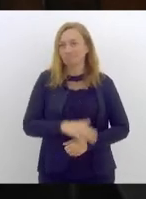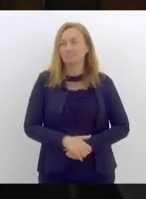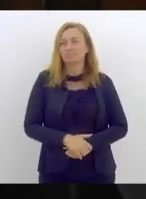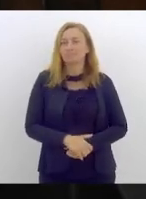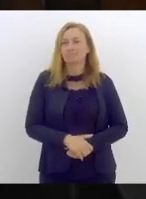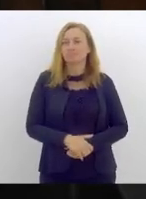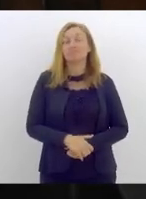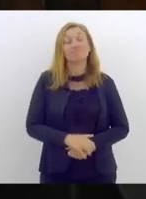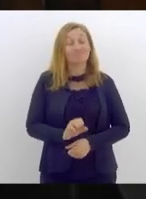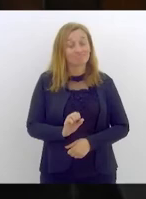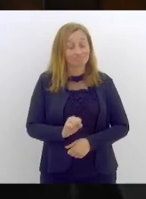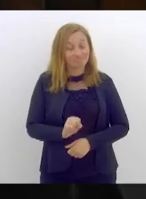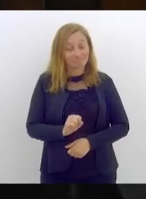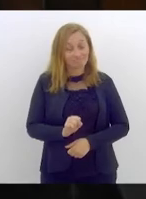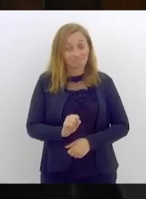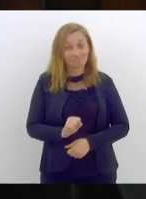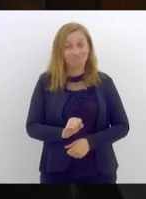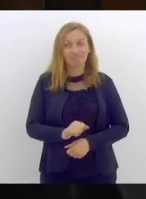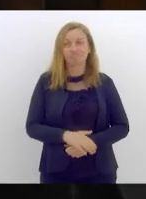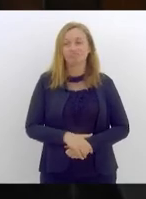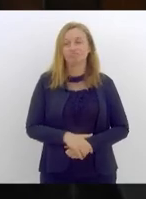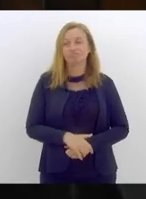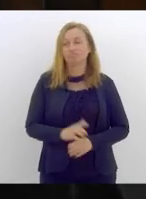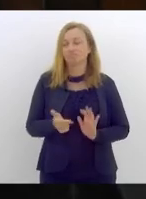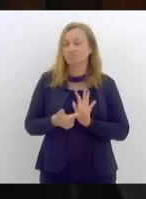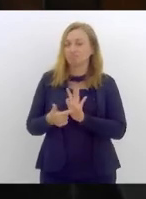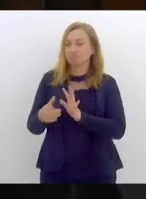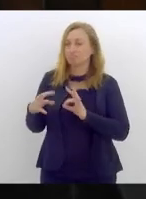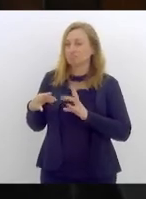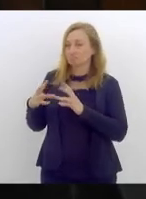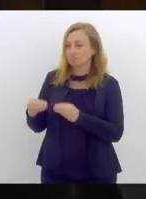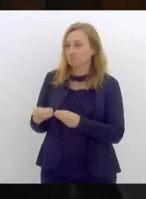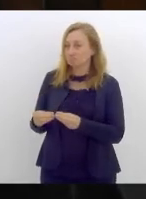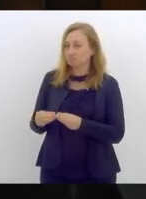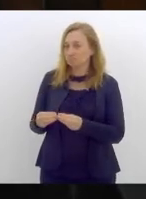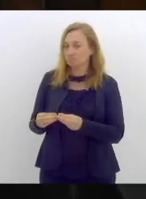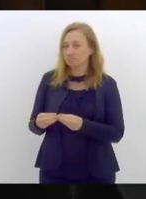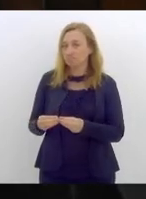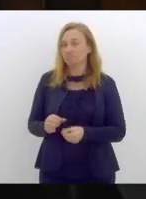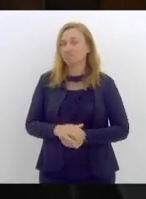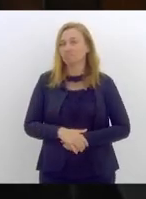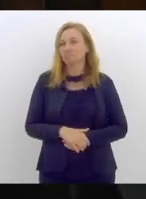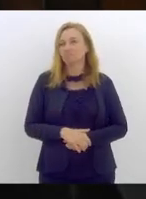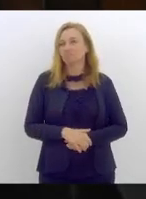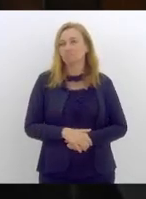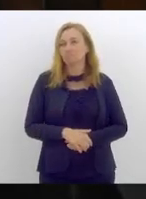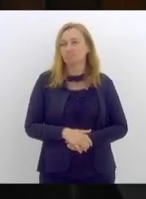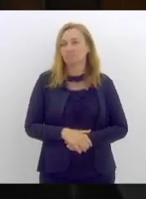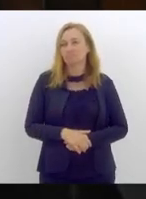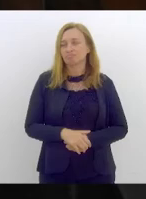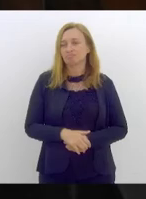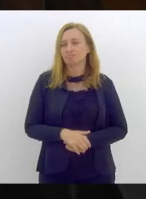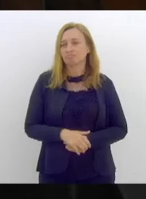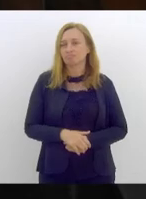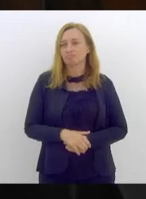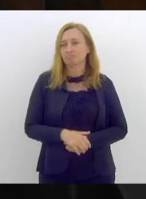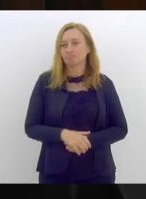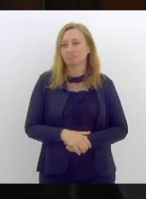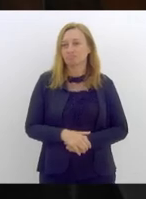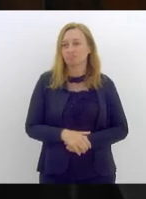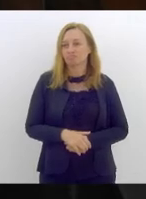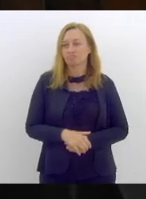este sim dá todos os sinais da diversos sinais de que é